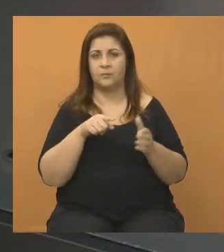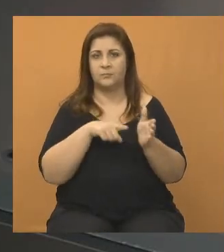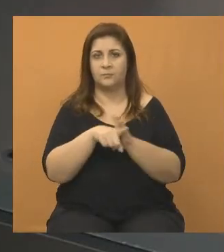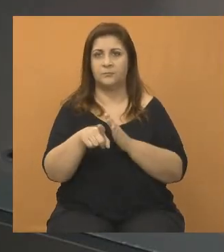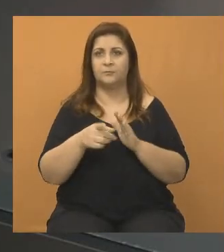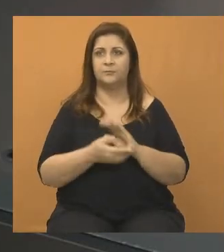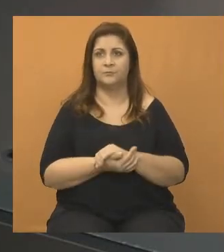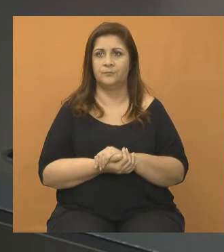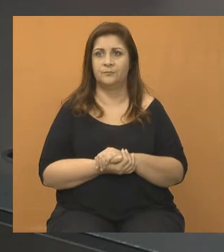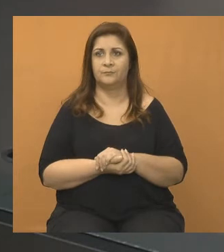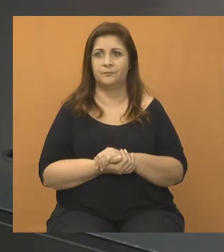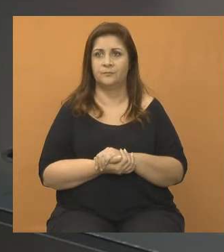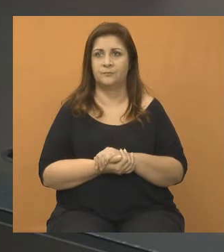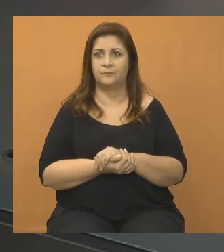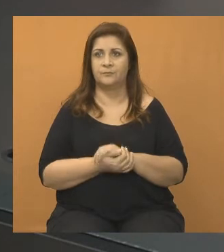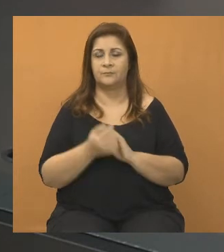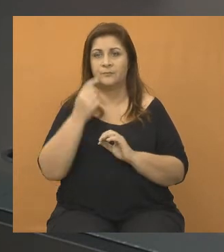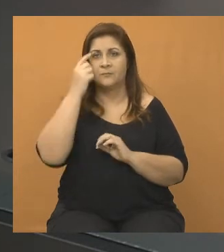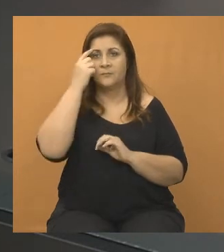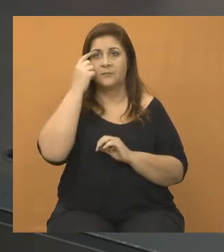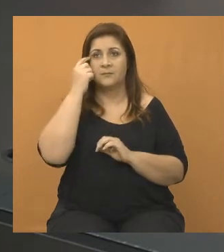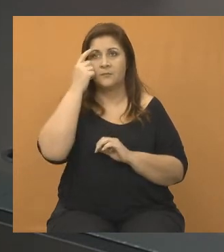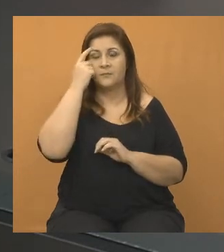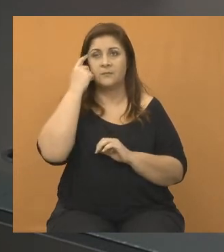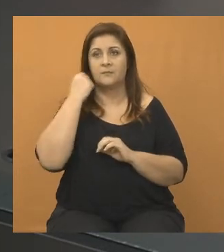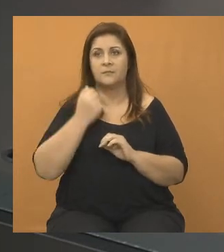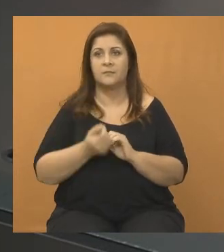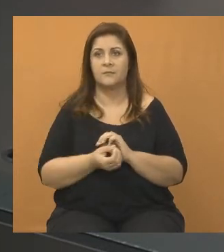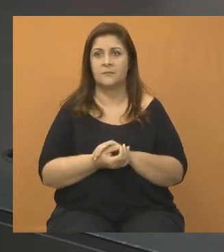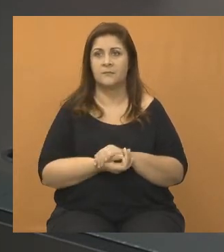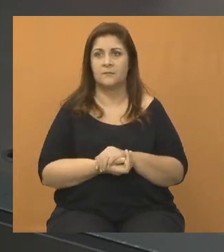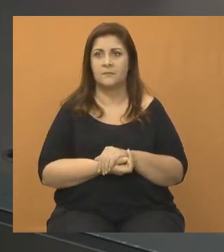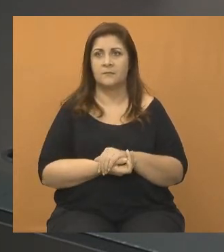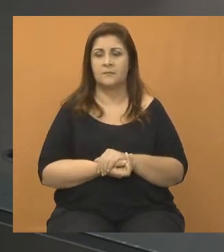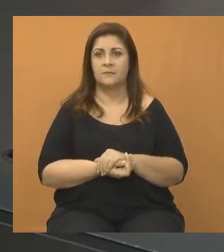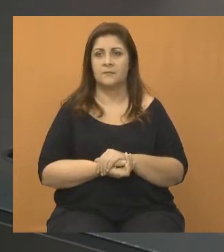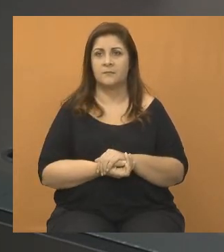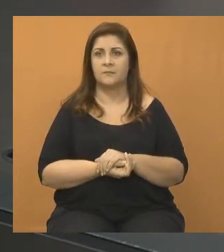a relação... última pergunta, tá, Celso?